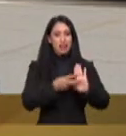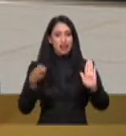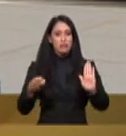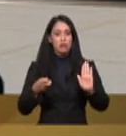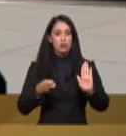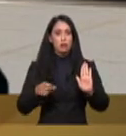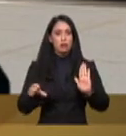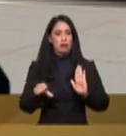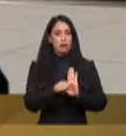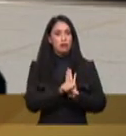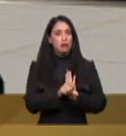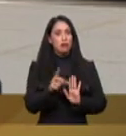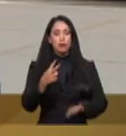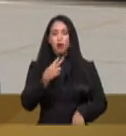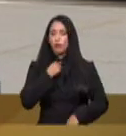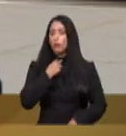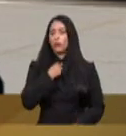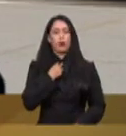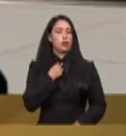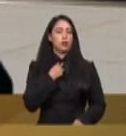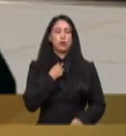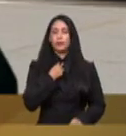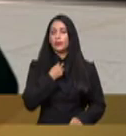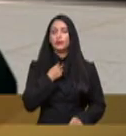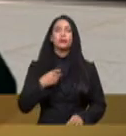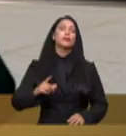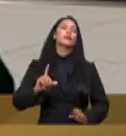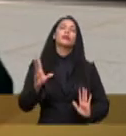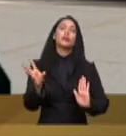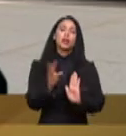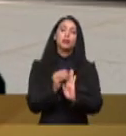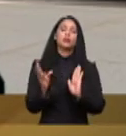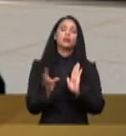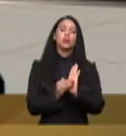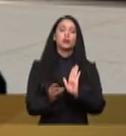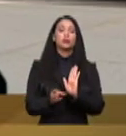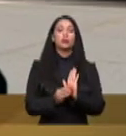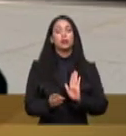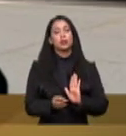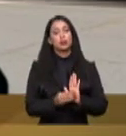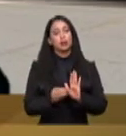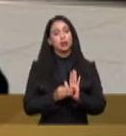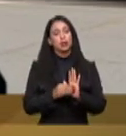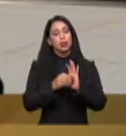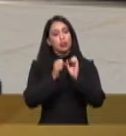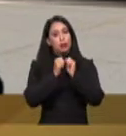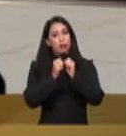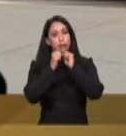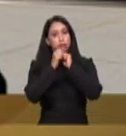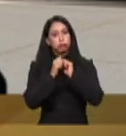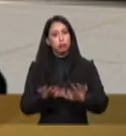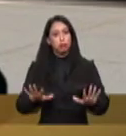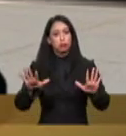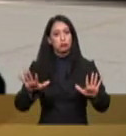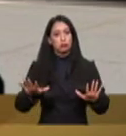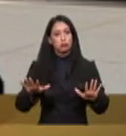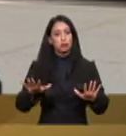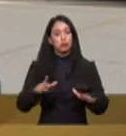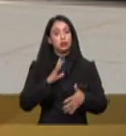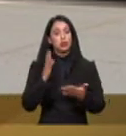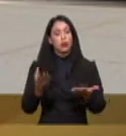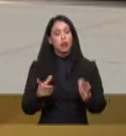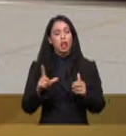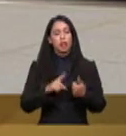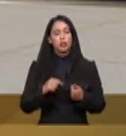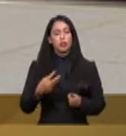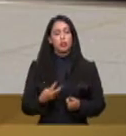ser mantidos em funcionamento as aplicações e os conteúdos adredemente publicados anteriormente.